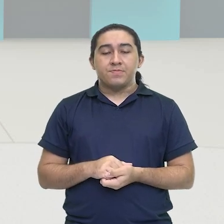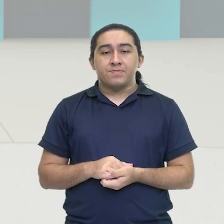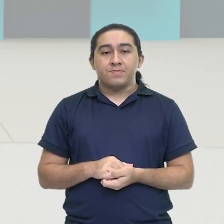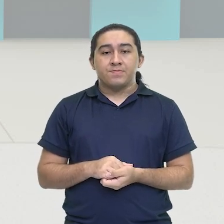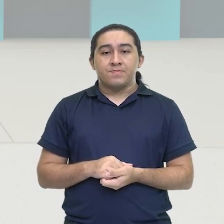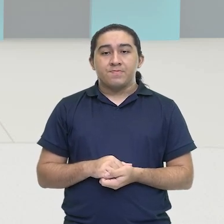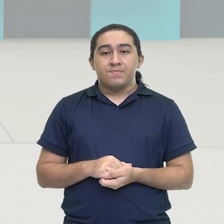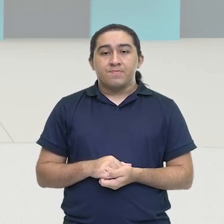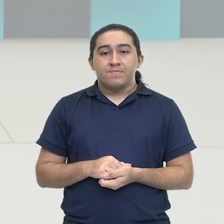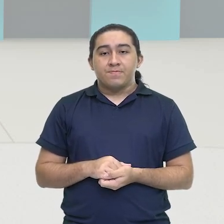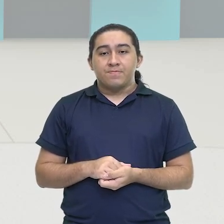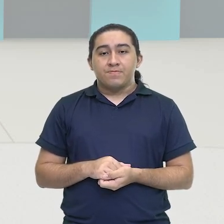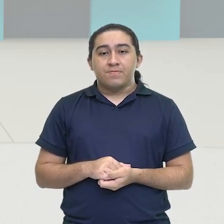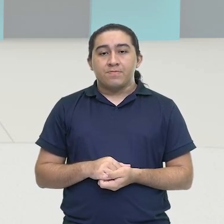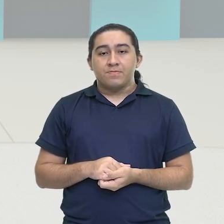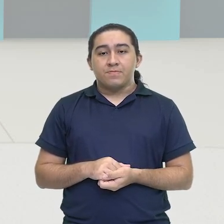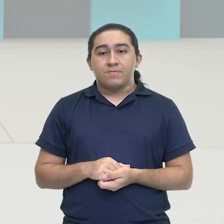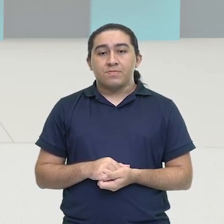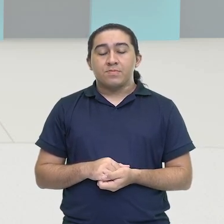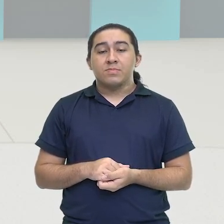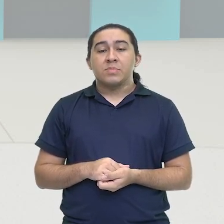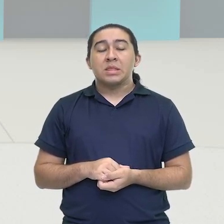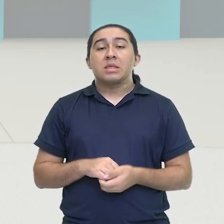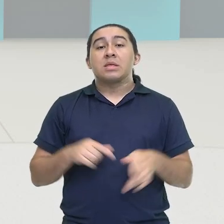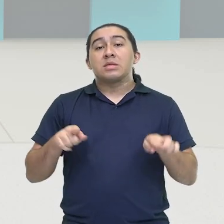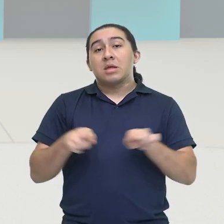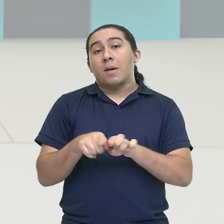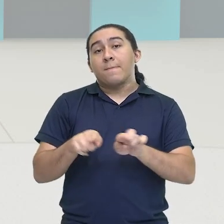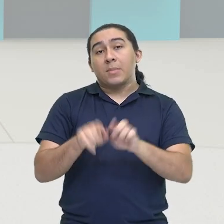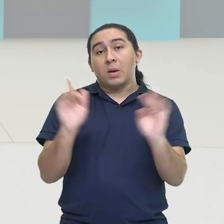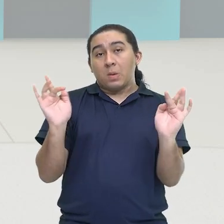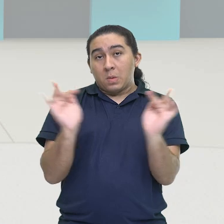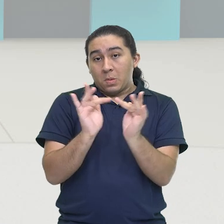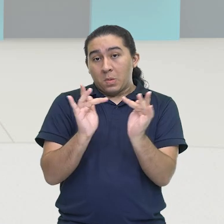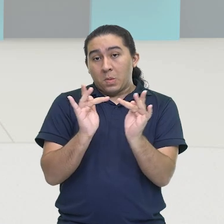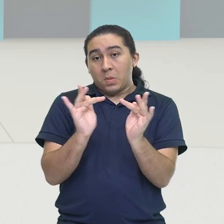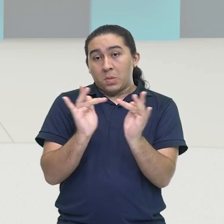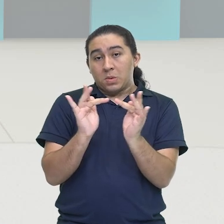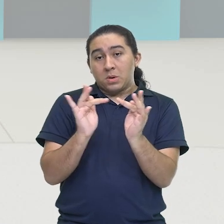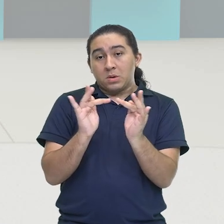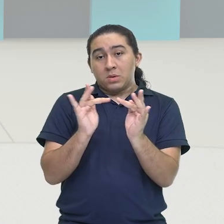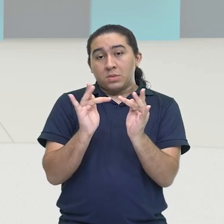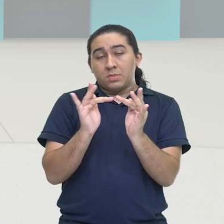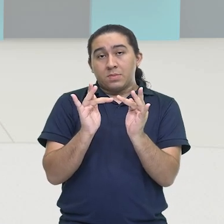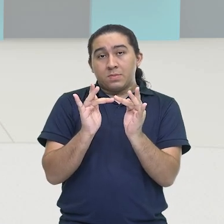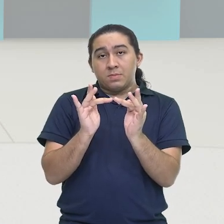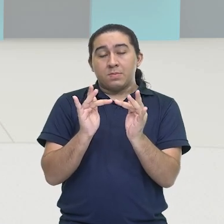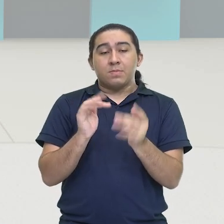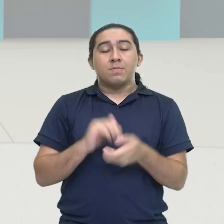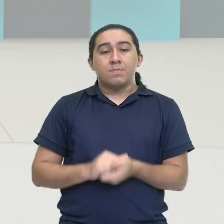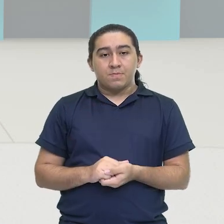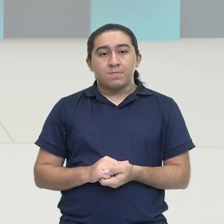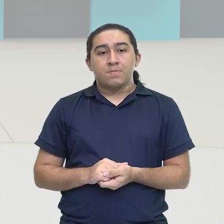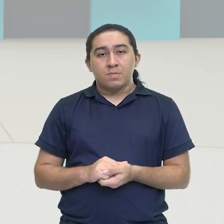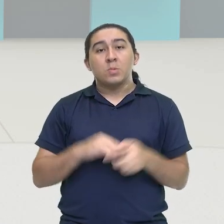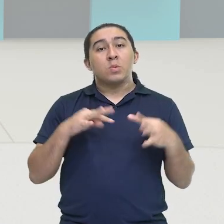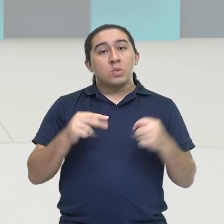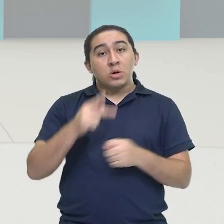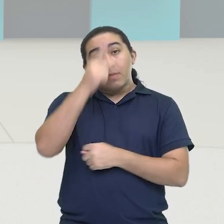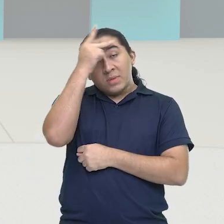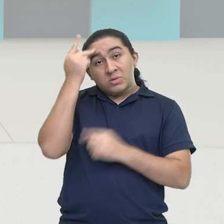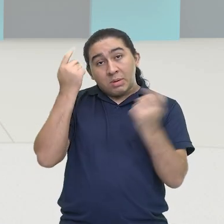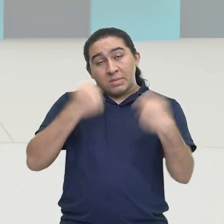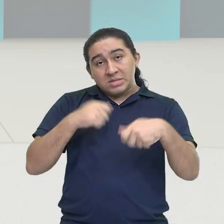Acessibilidade, que a gente até já mencionou aqui, aqui, todo mundo tem que ter acesso a